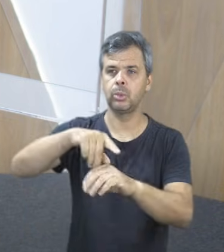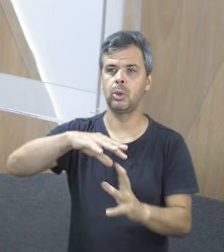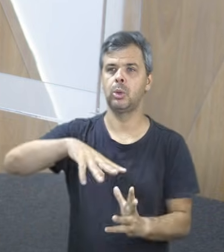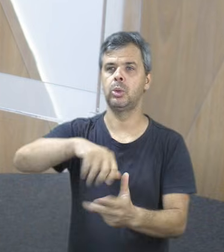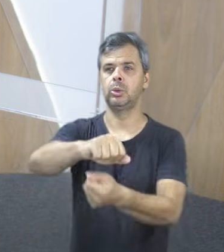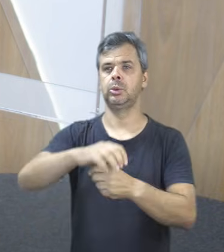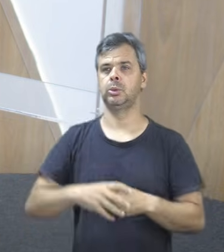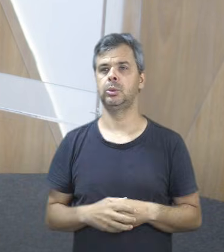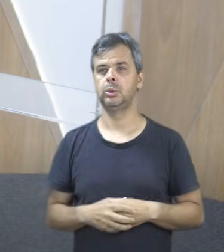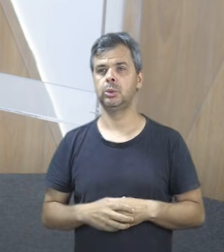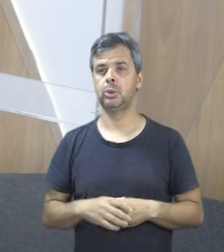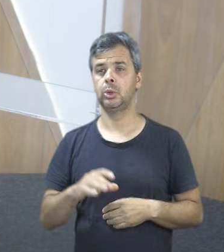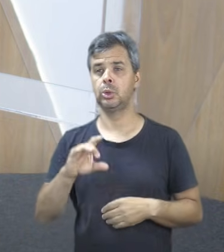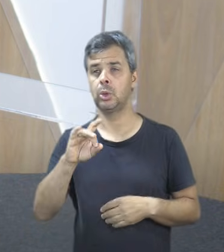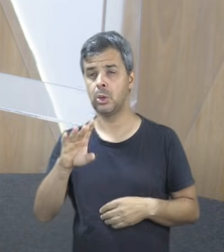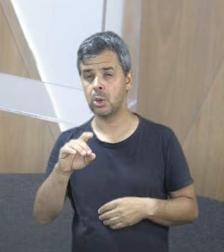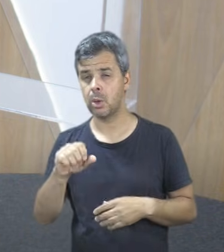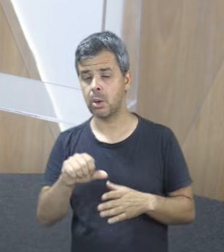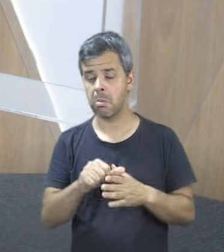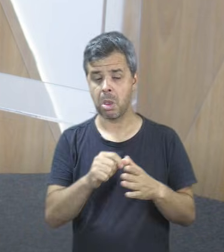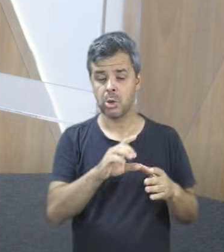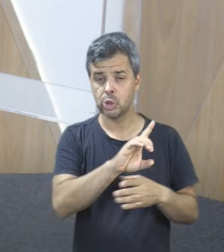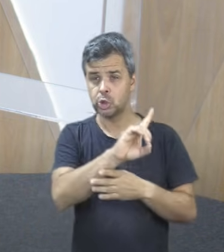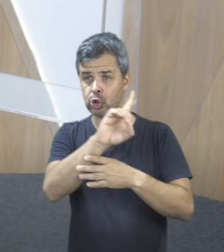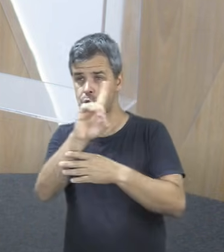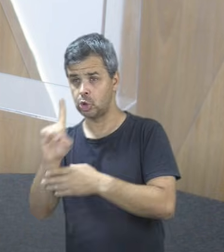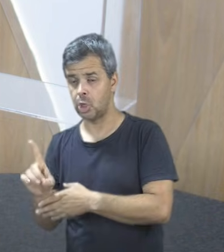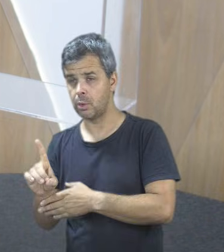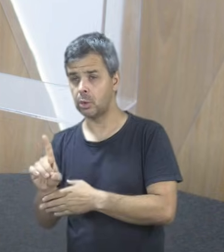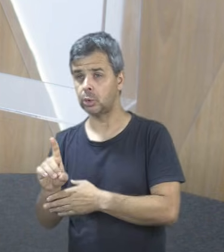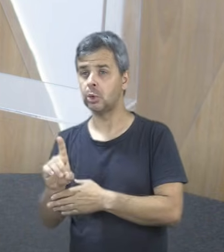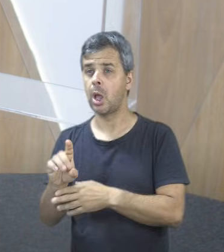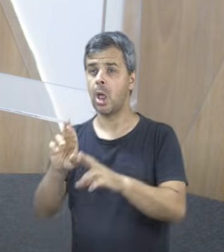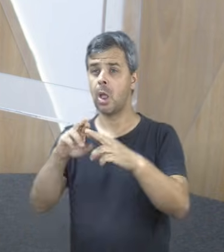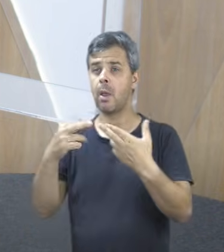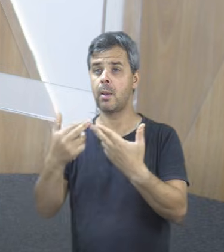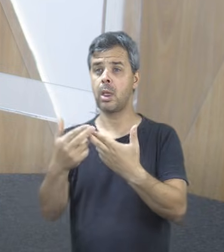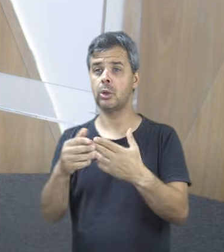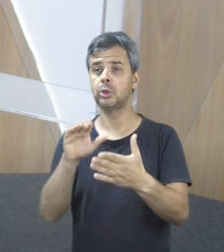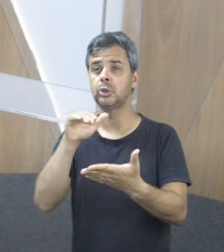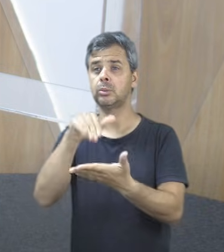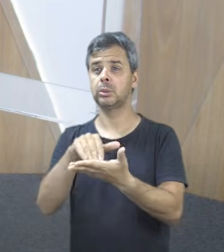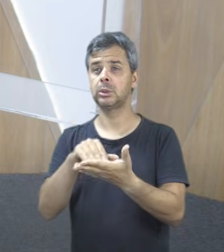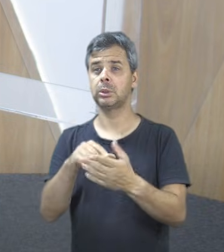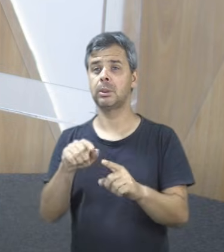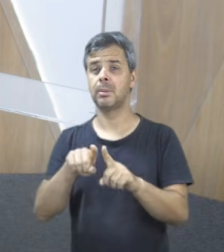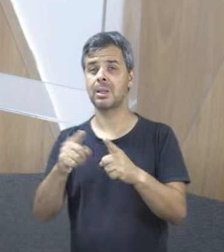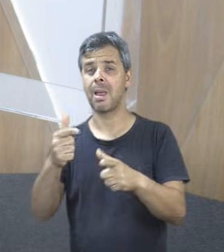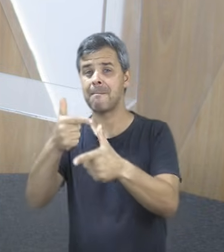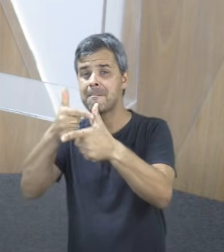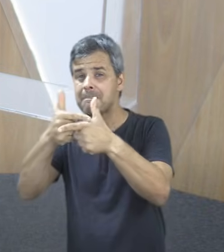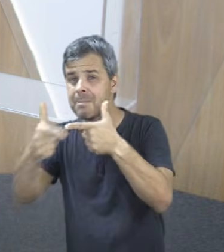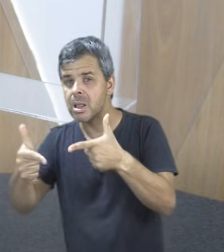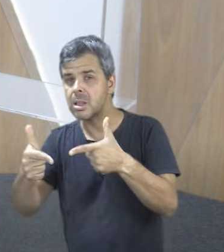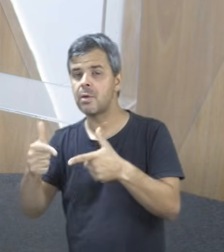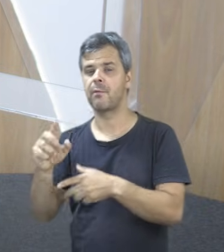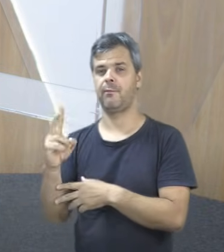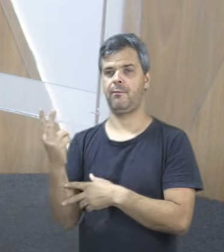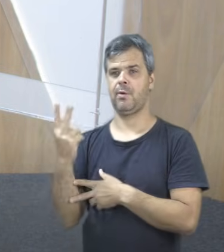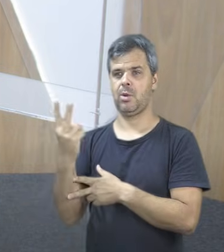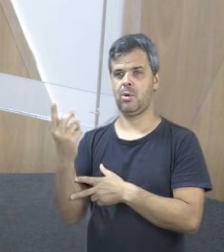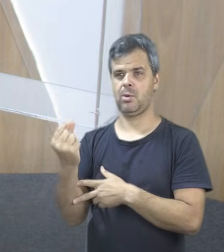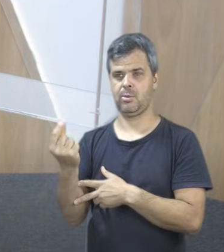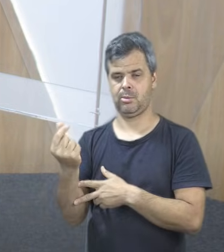né? E somente nos primeiros dias aí dessa iniciativa, o Brasil já atingiu mais da metade desse